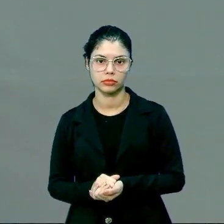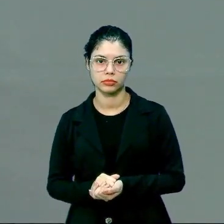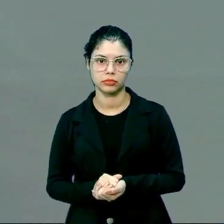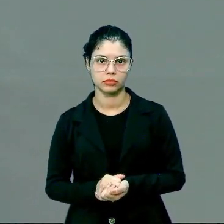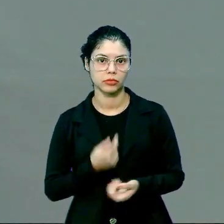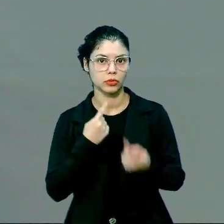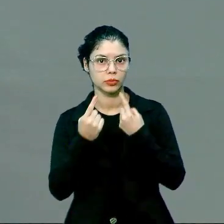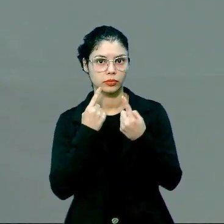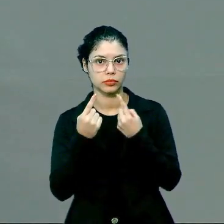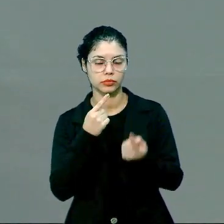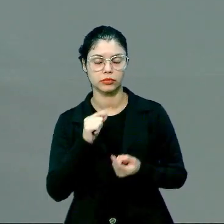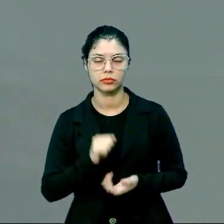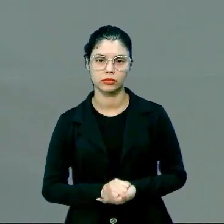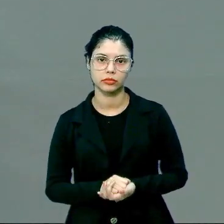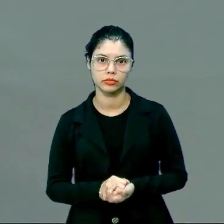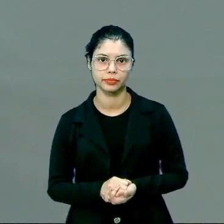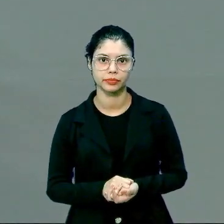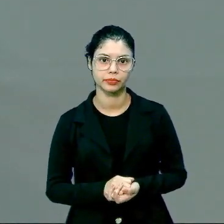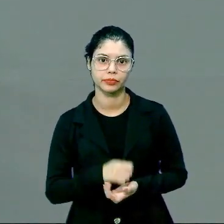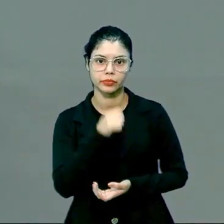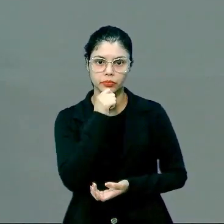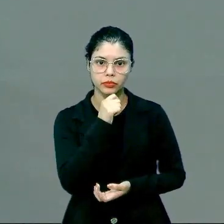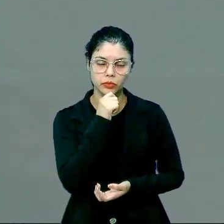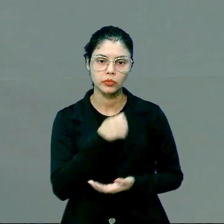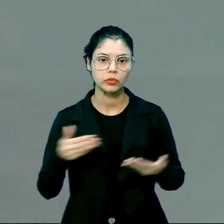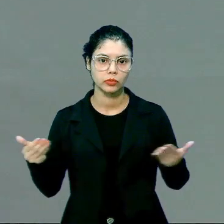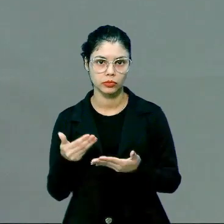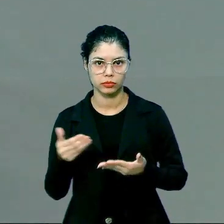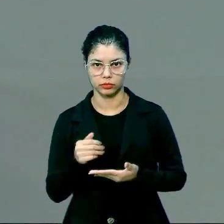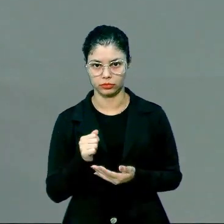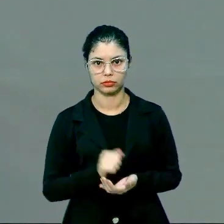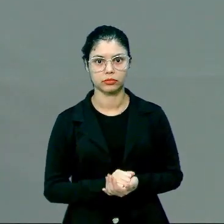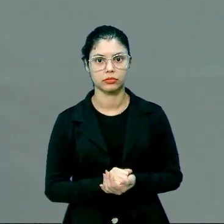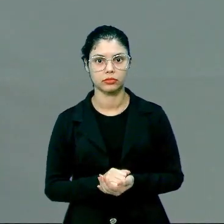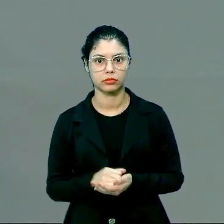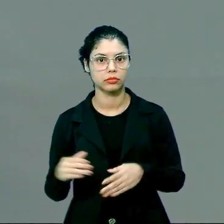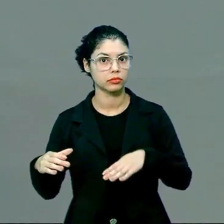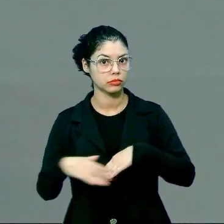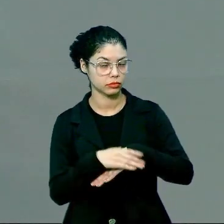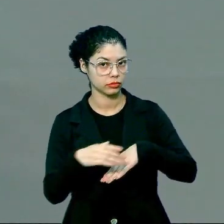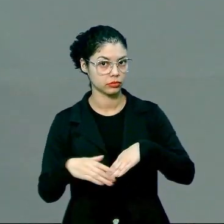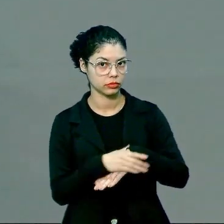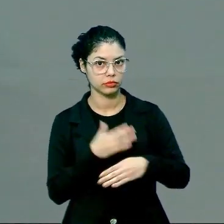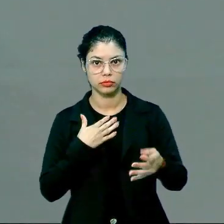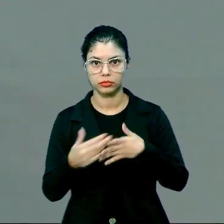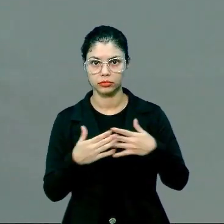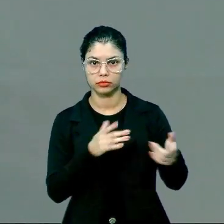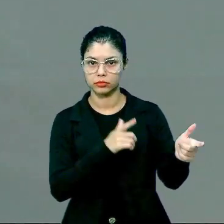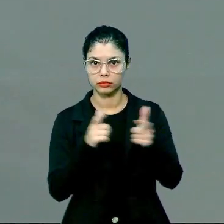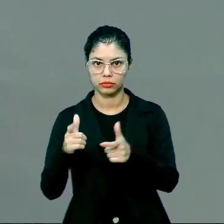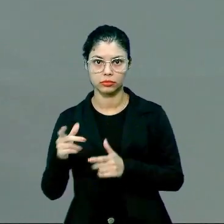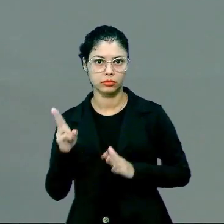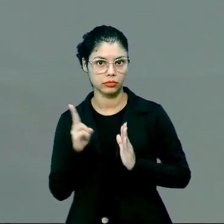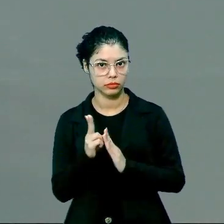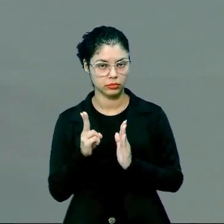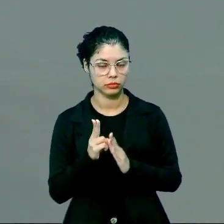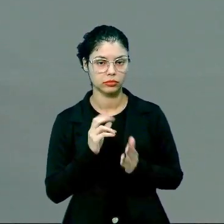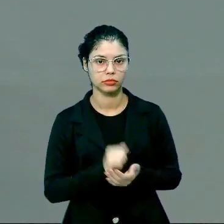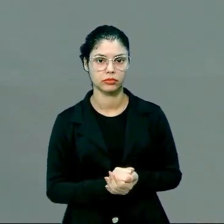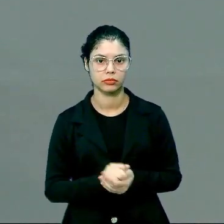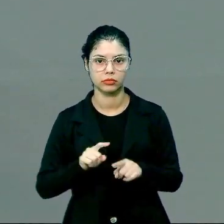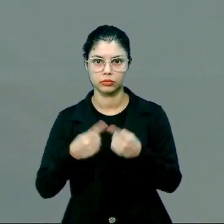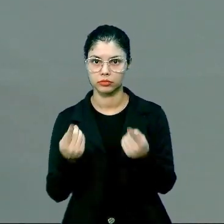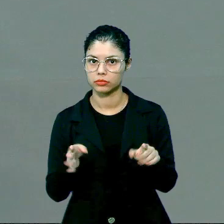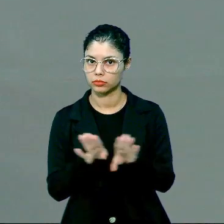de comunicação. Então, hoje nós podemos encontrar, por exemplo, o tênis Nike em qualquer aldeia indígena. Mas nós